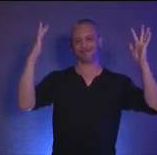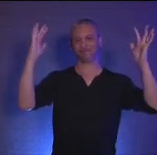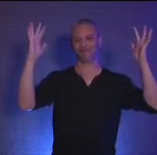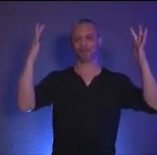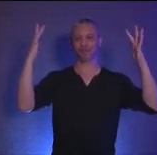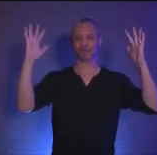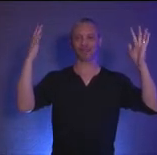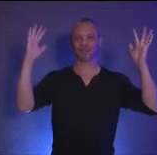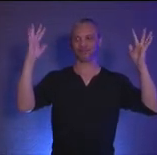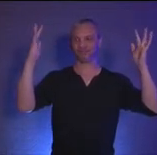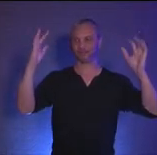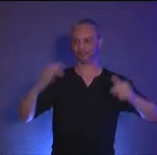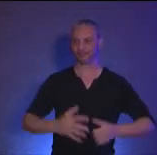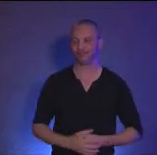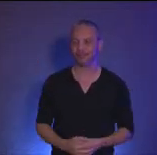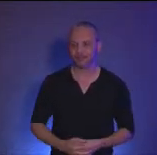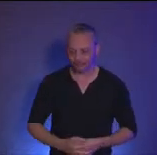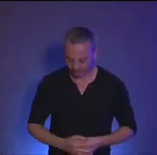Valeu.